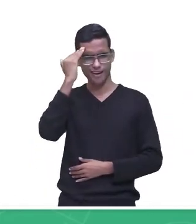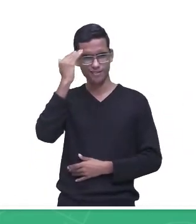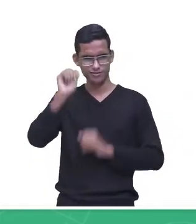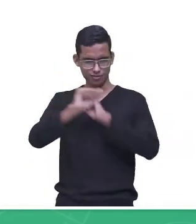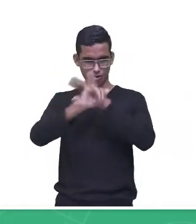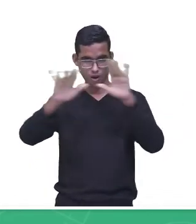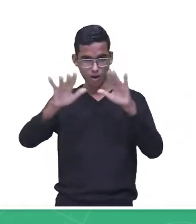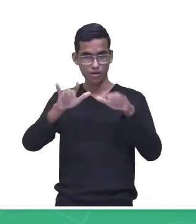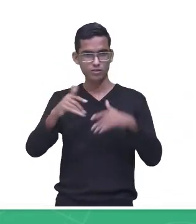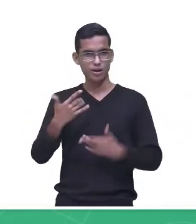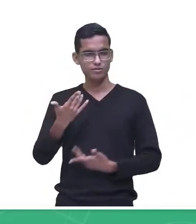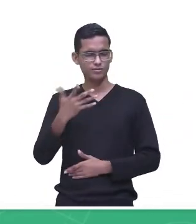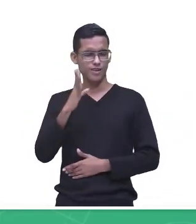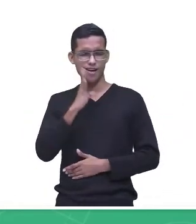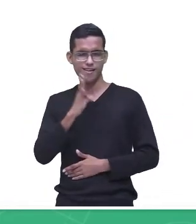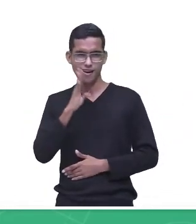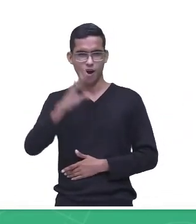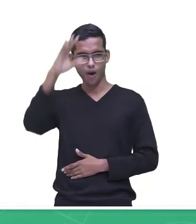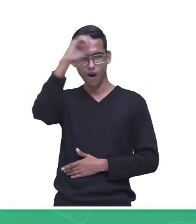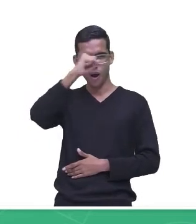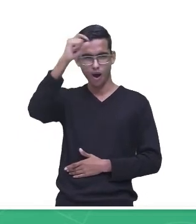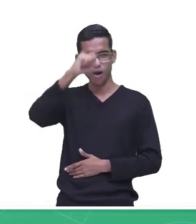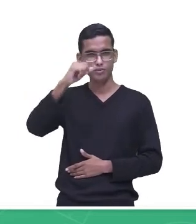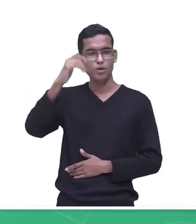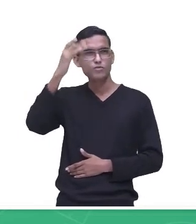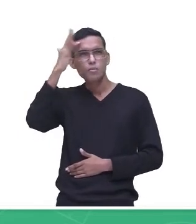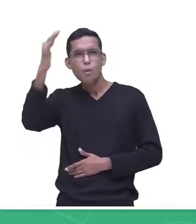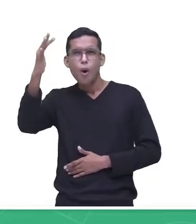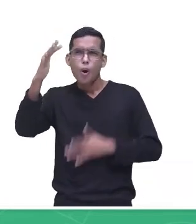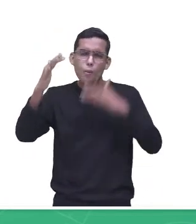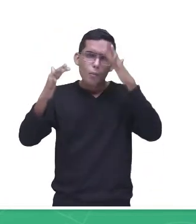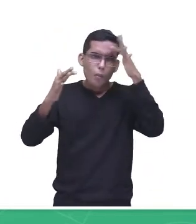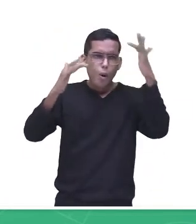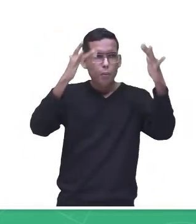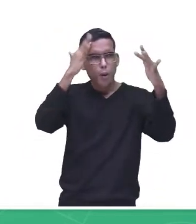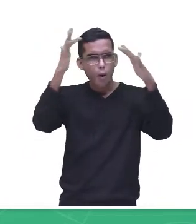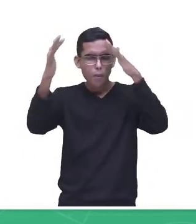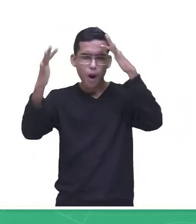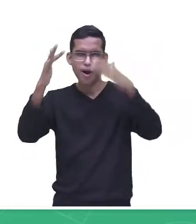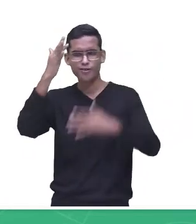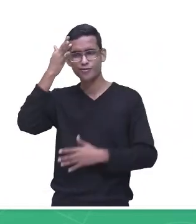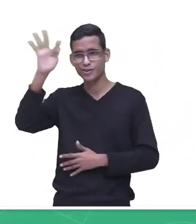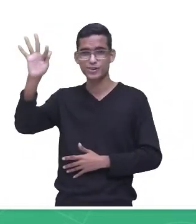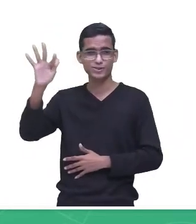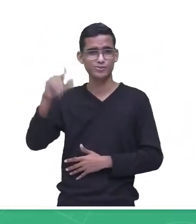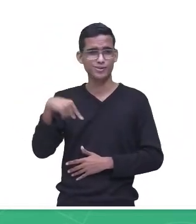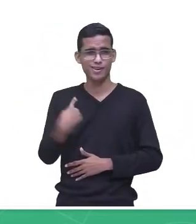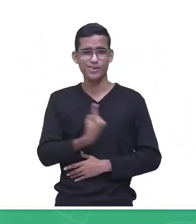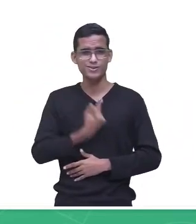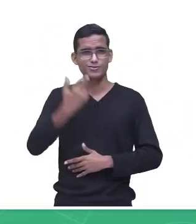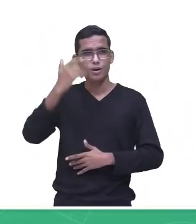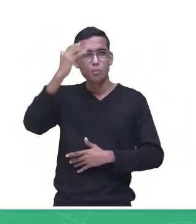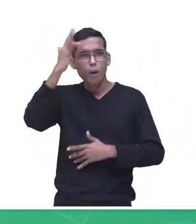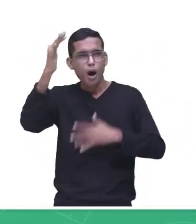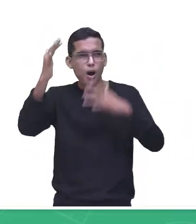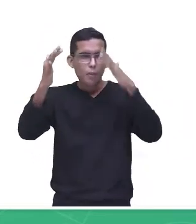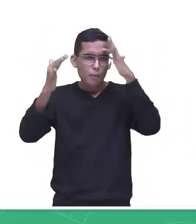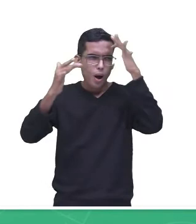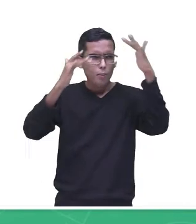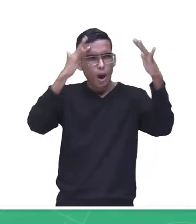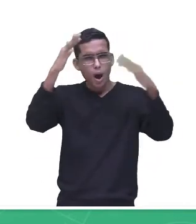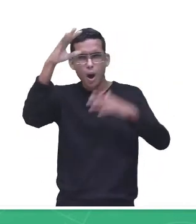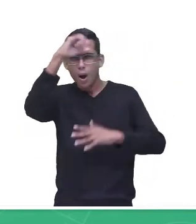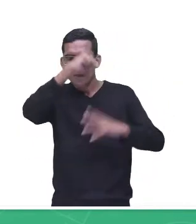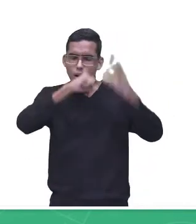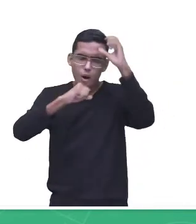começa a ficar meio... porque a gente vai viajando, né? A filosofia ela faz isso. Ela faz a gente viajar.